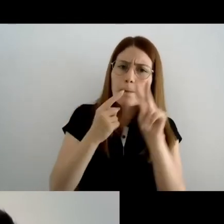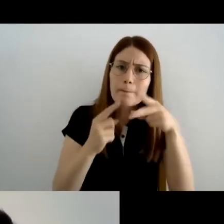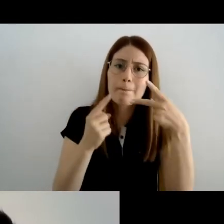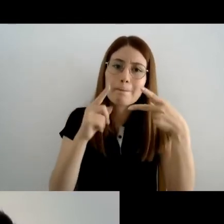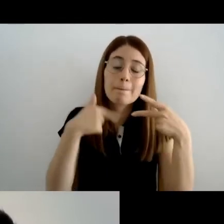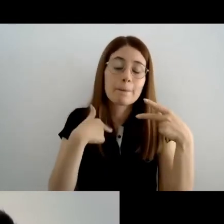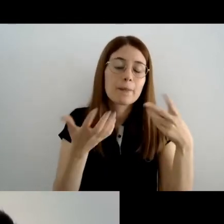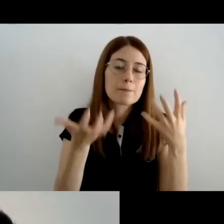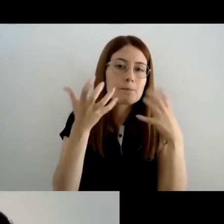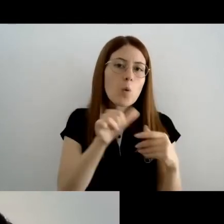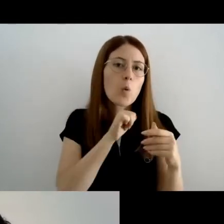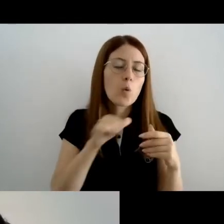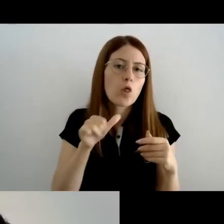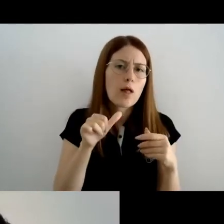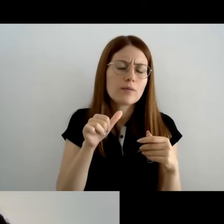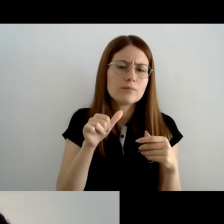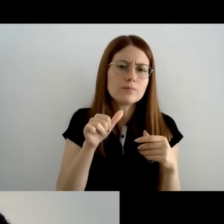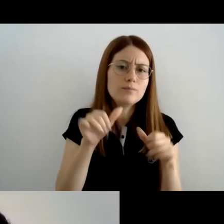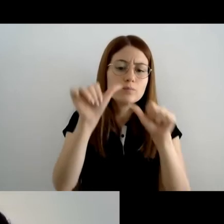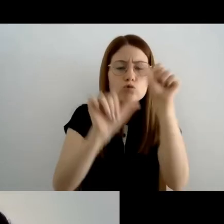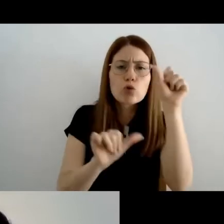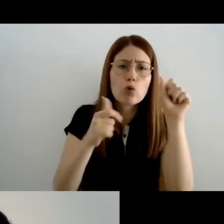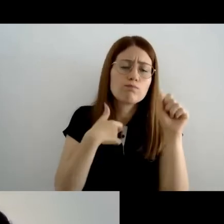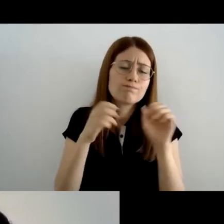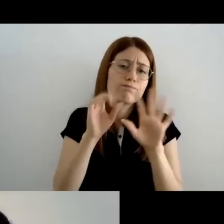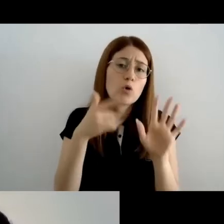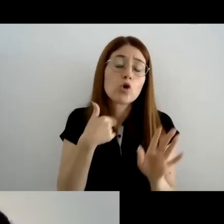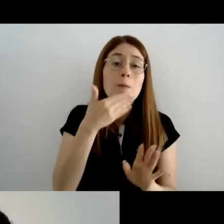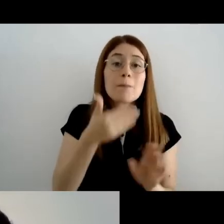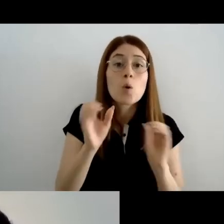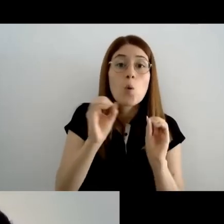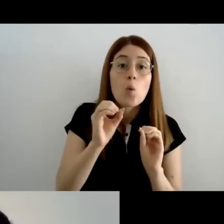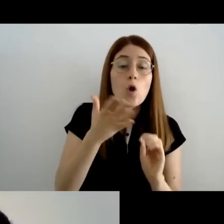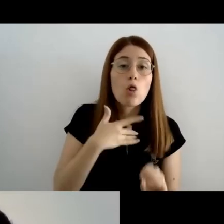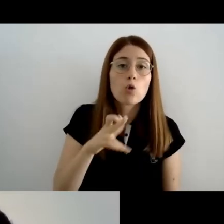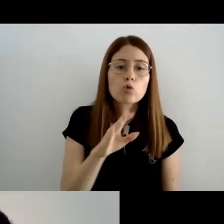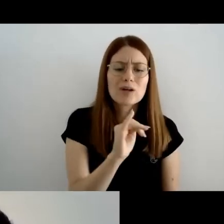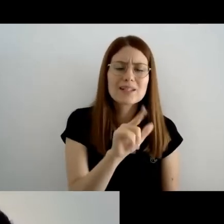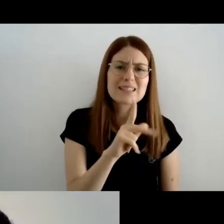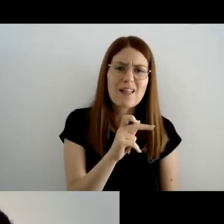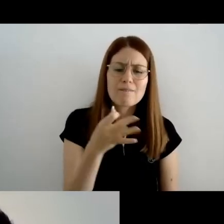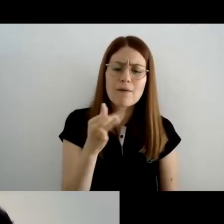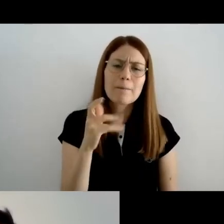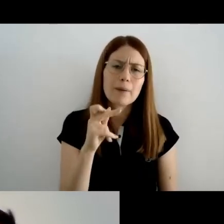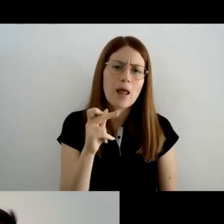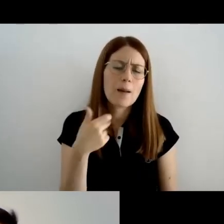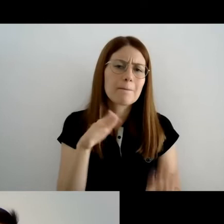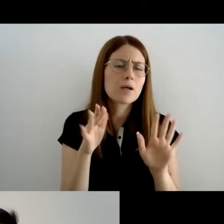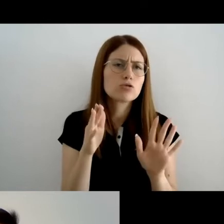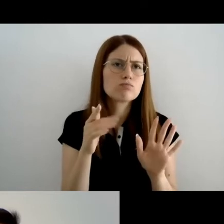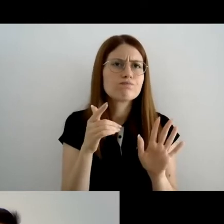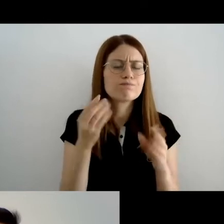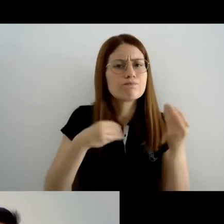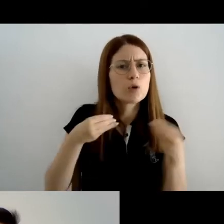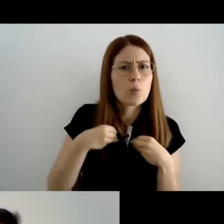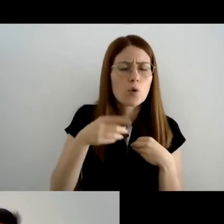com tudo, apesar de não ter a experiência do Dr. Silva Pereira, rever-me também num conjunto de considerações e de preocupações